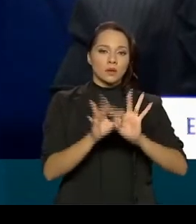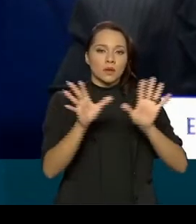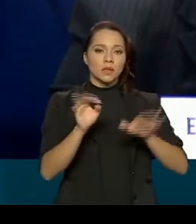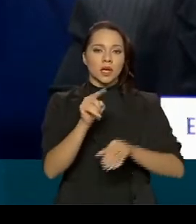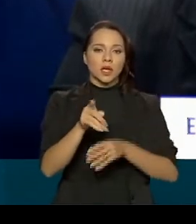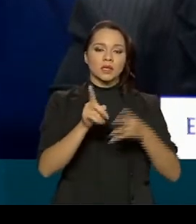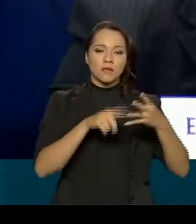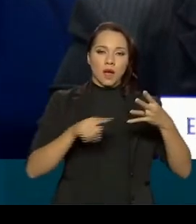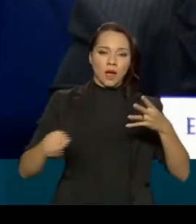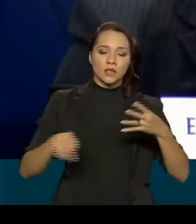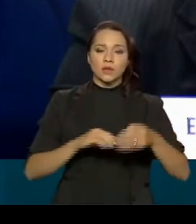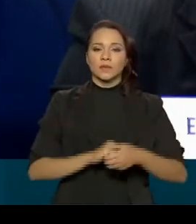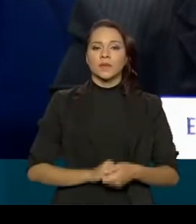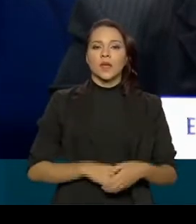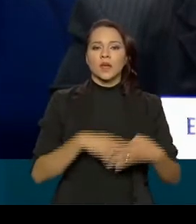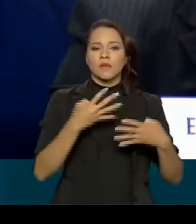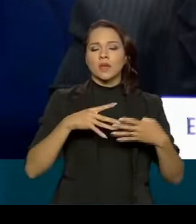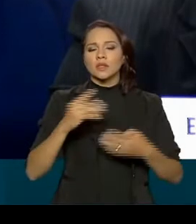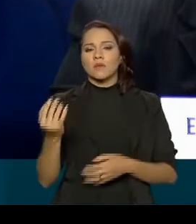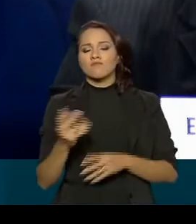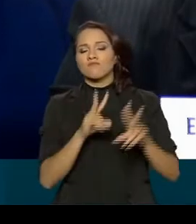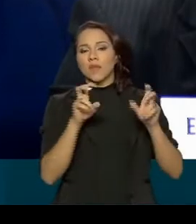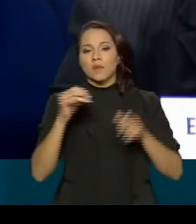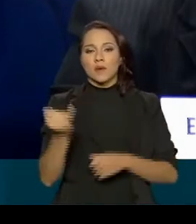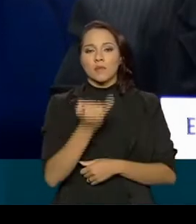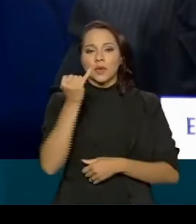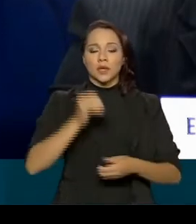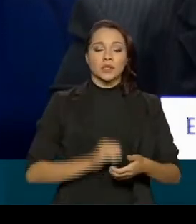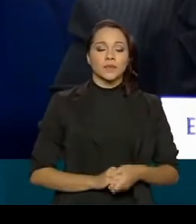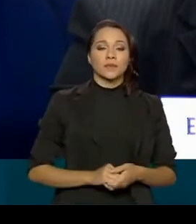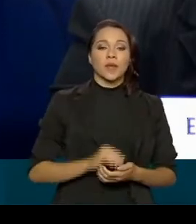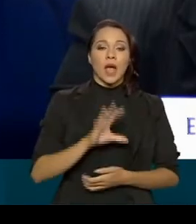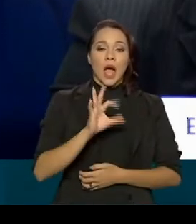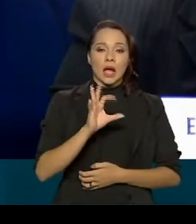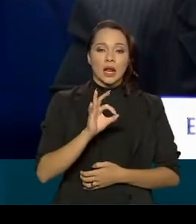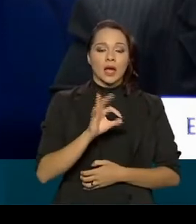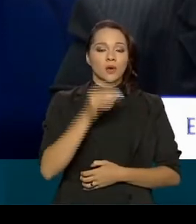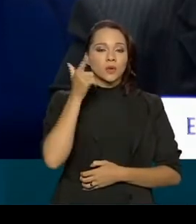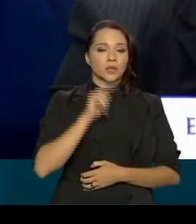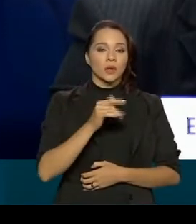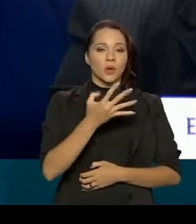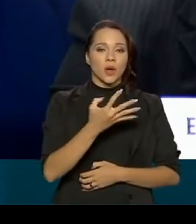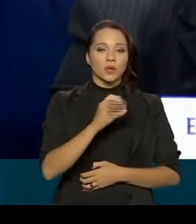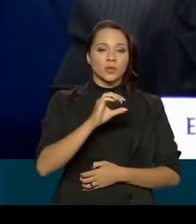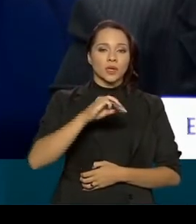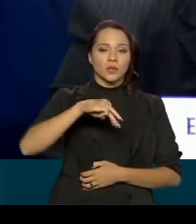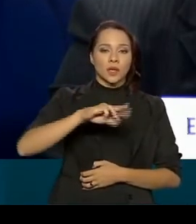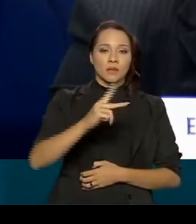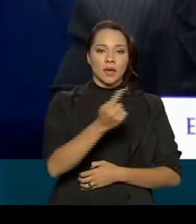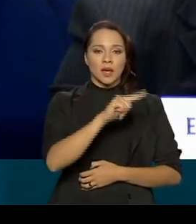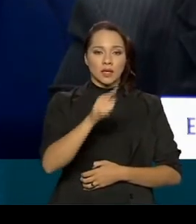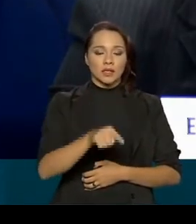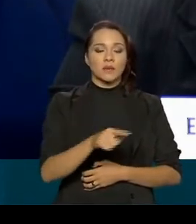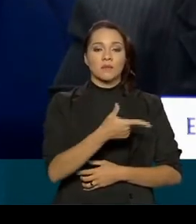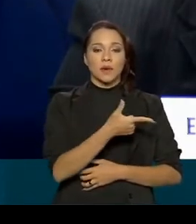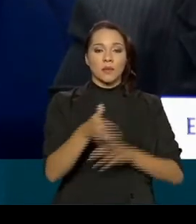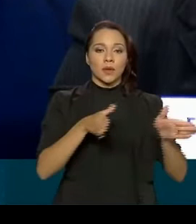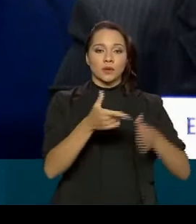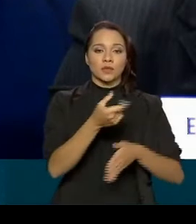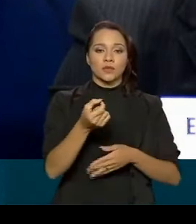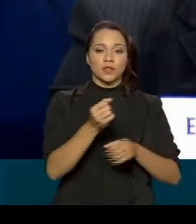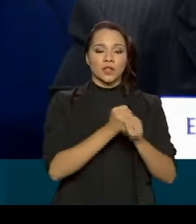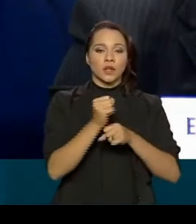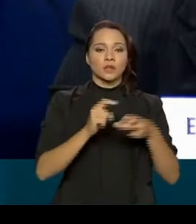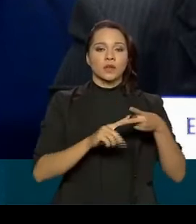essa faixa, isso é um tema importante. A Claro arrematou 400 MHz para a outorga de 20 anos, a